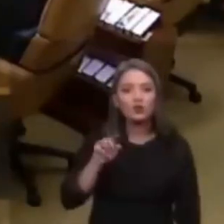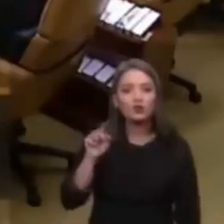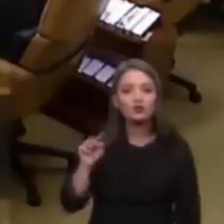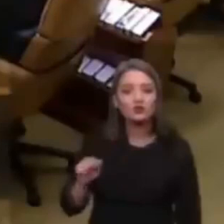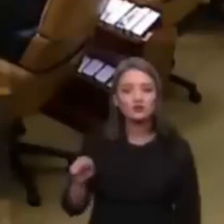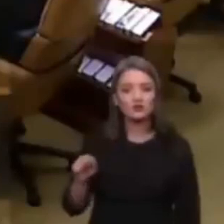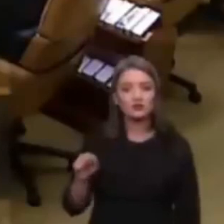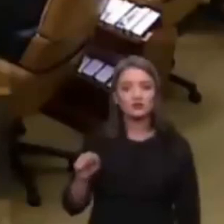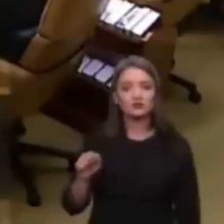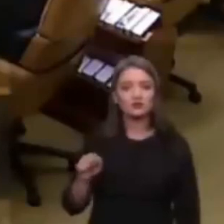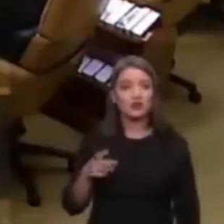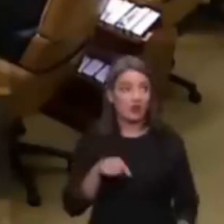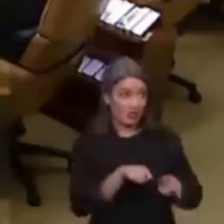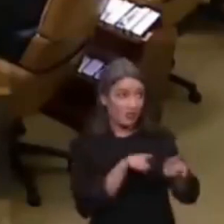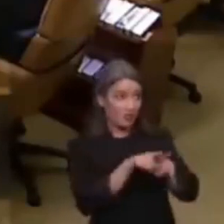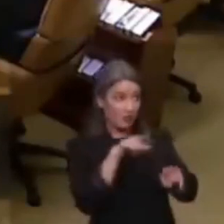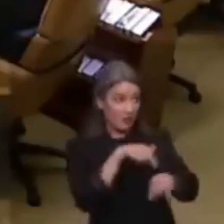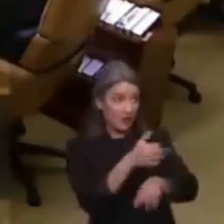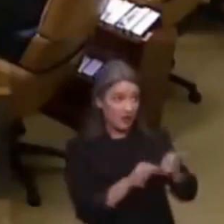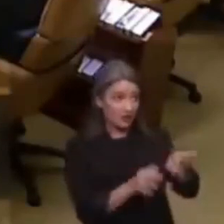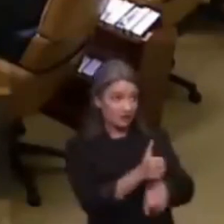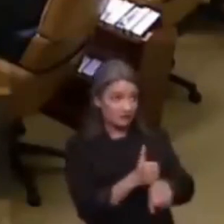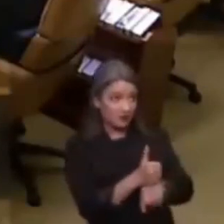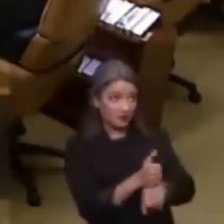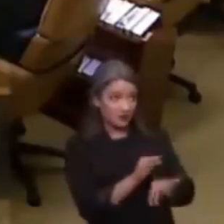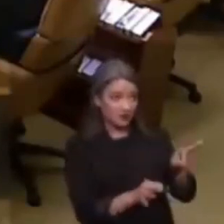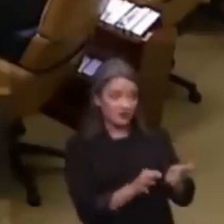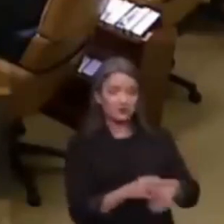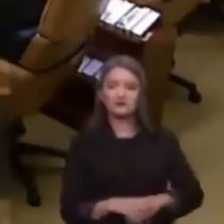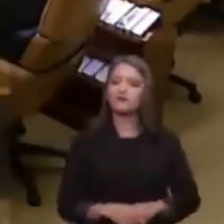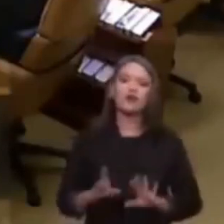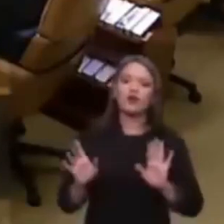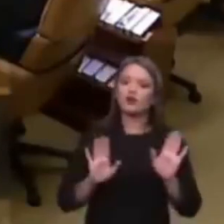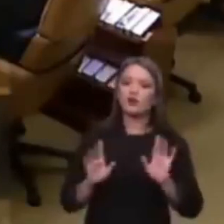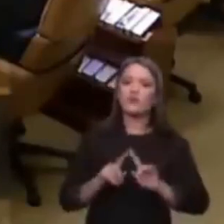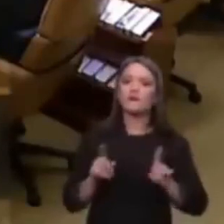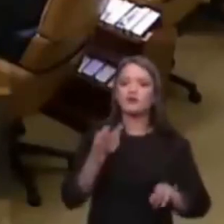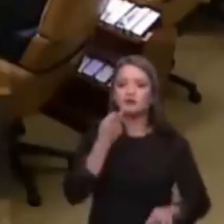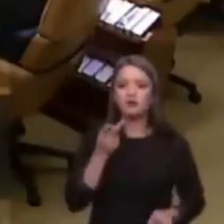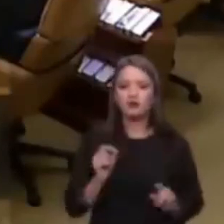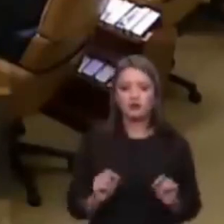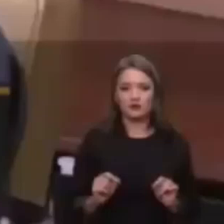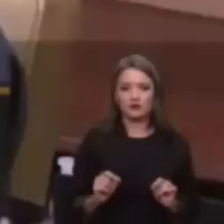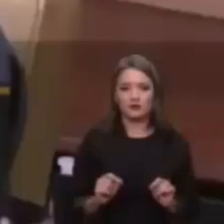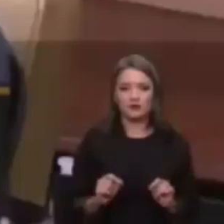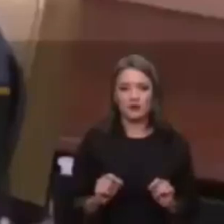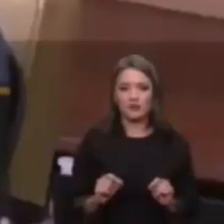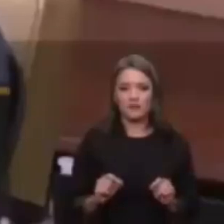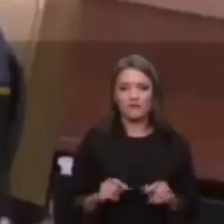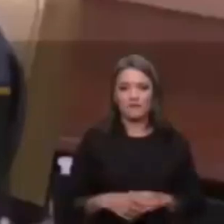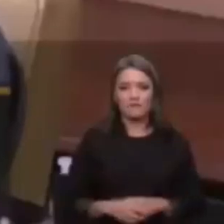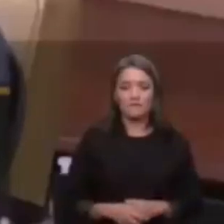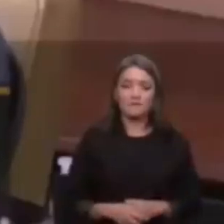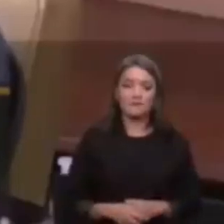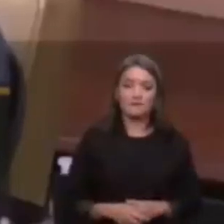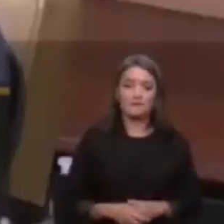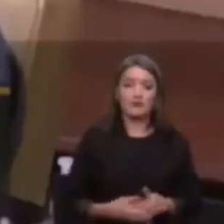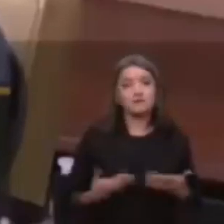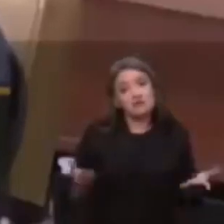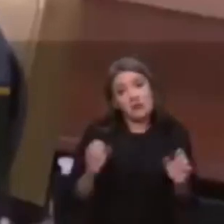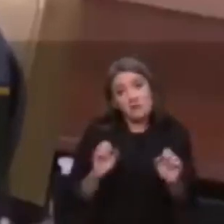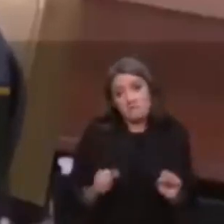representava mais de 10% do salário mínimo vigente à época, que era de 937. Então, o ministro utilizou